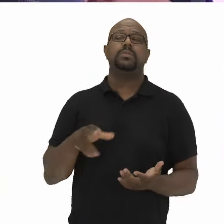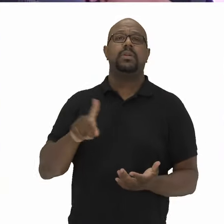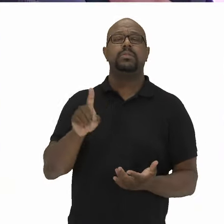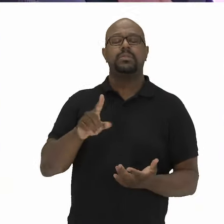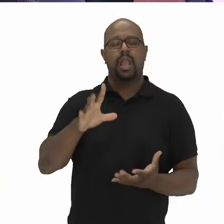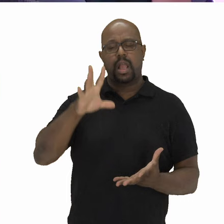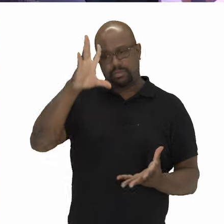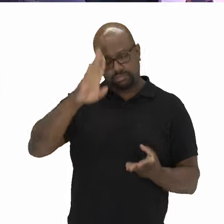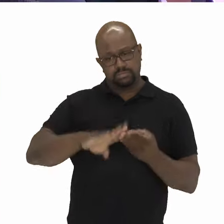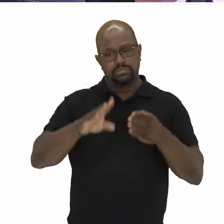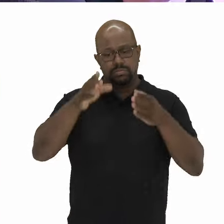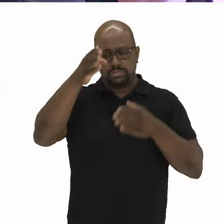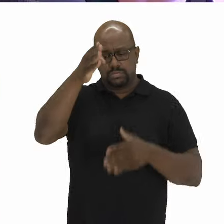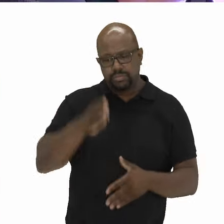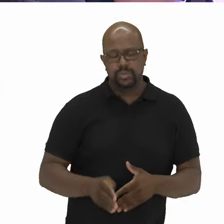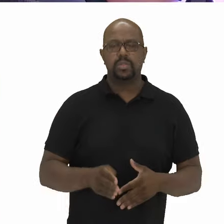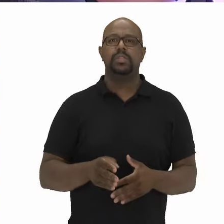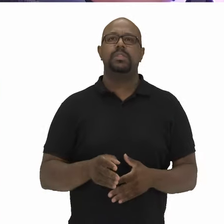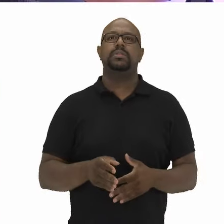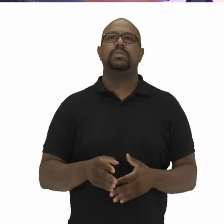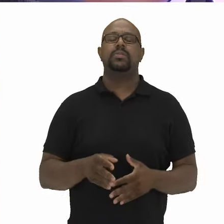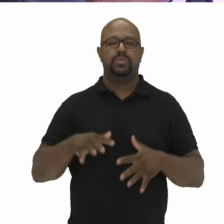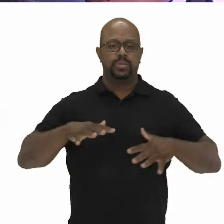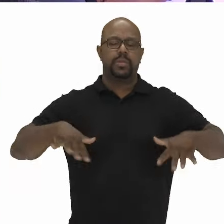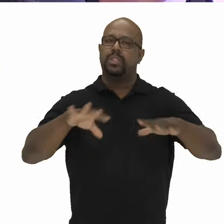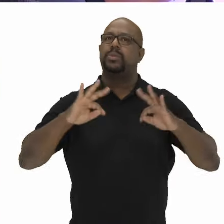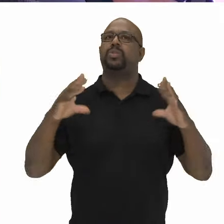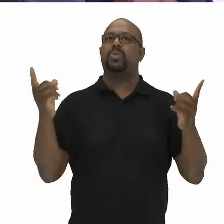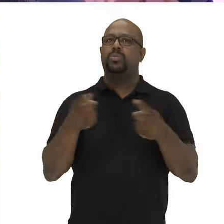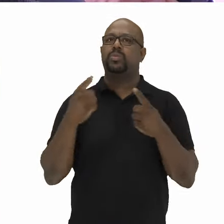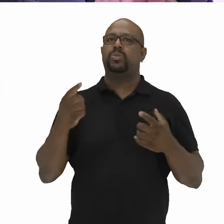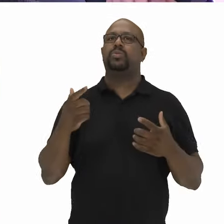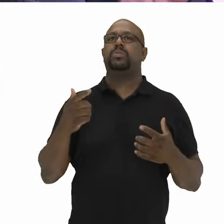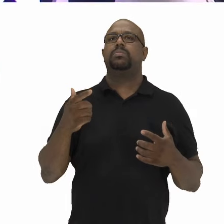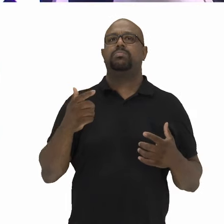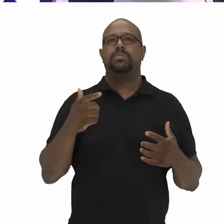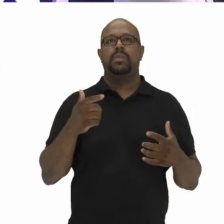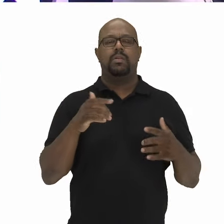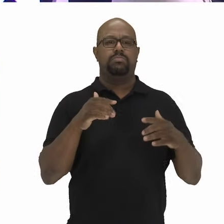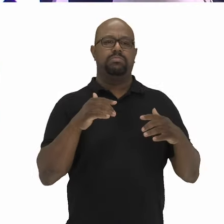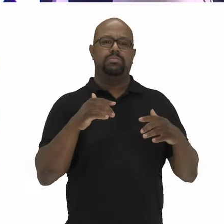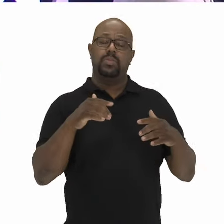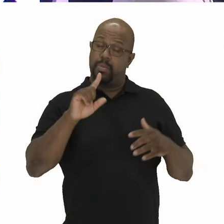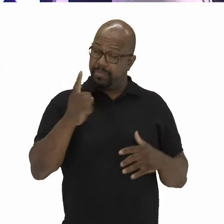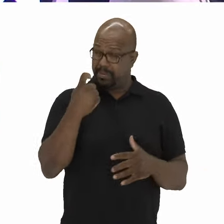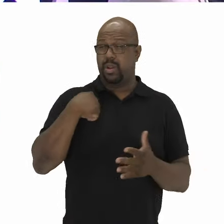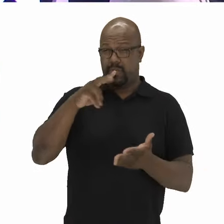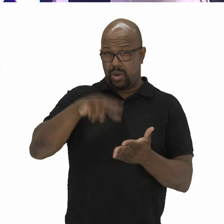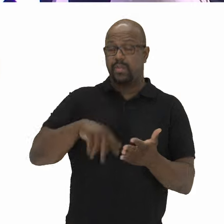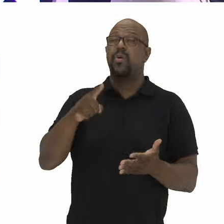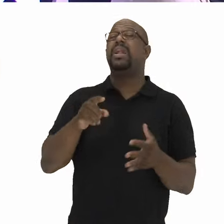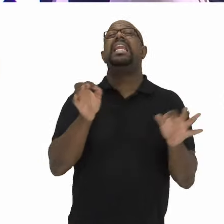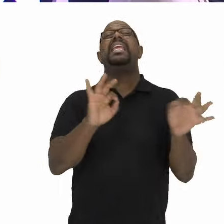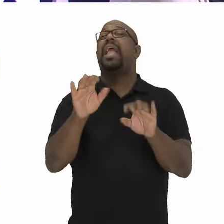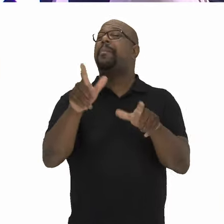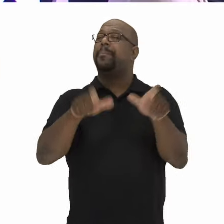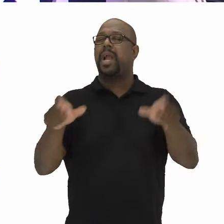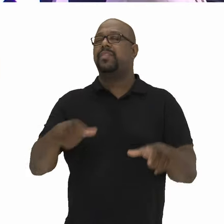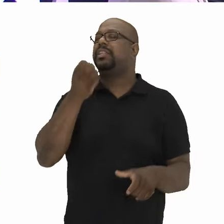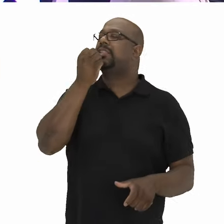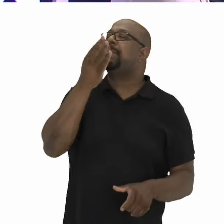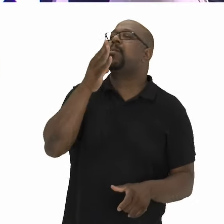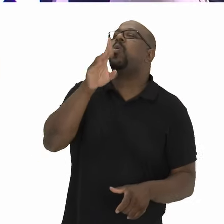verdade verticaliza o o espaço para todo mundo o primeiro que eu li foi o ninguém mais vai ser